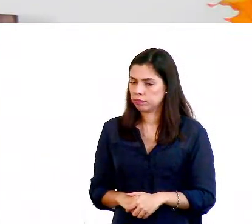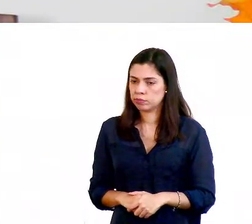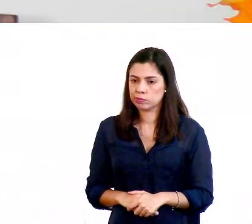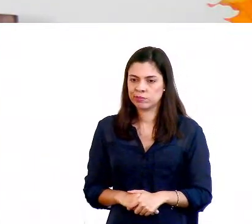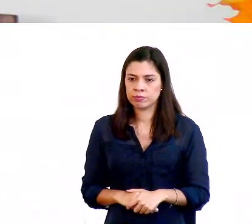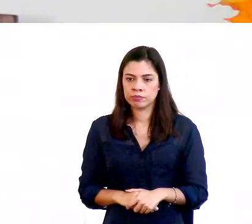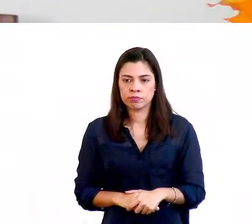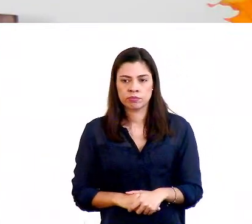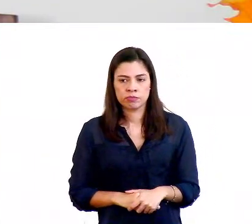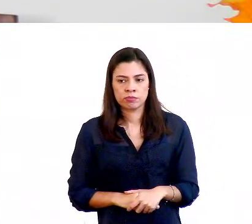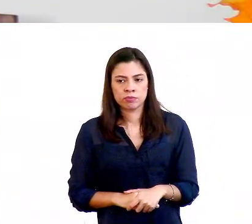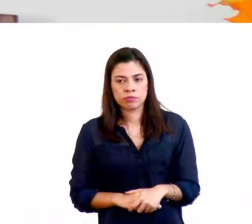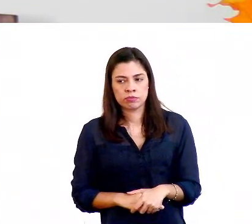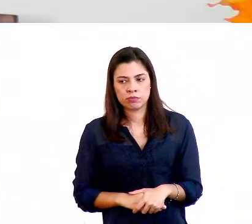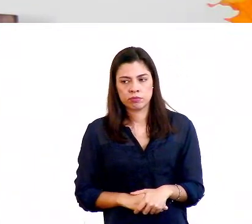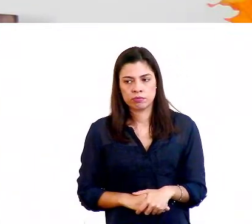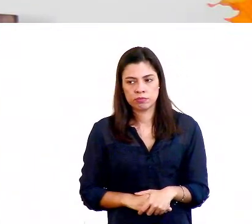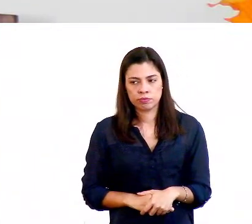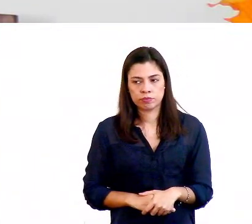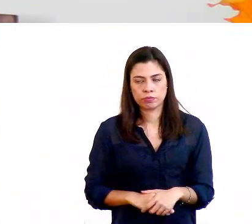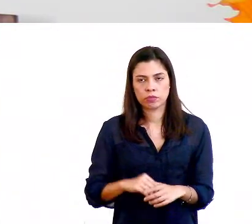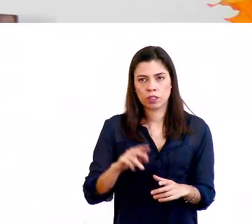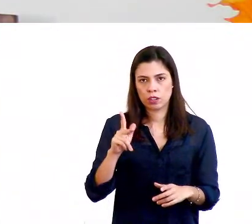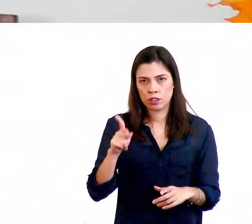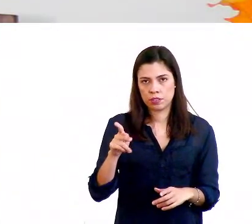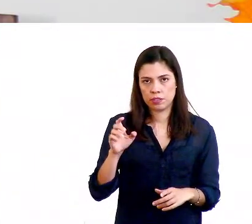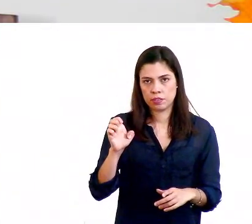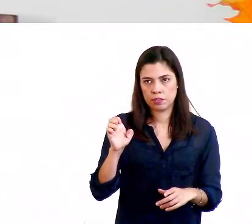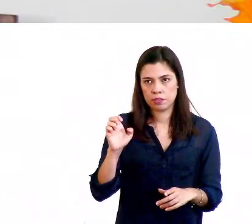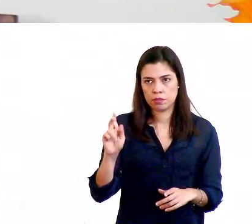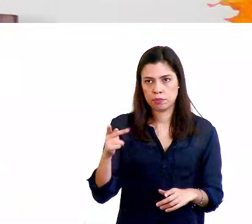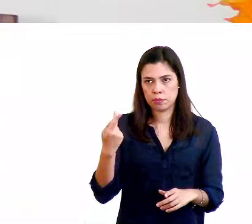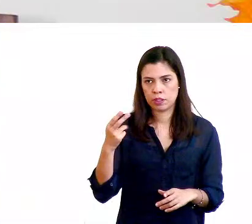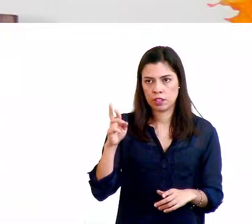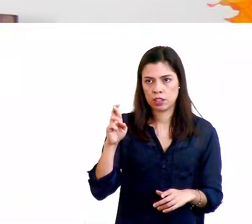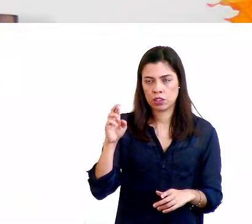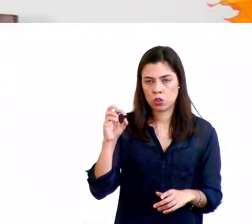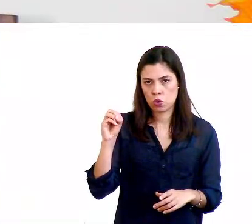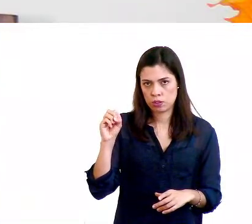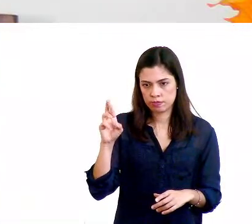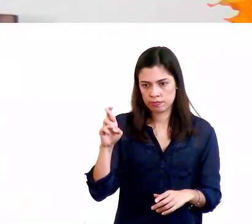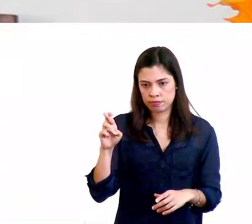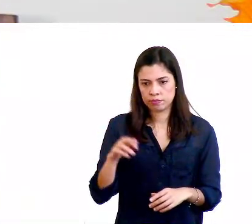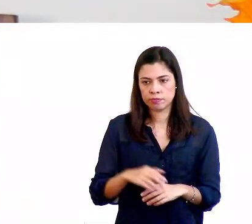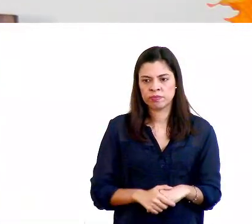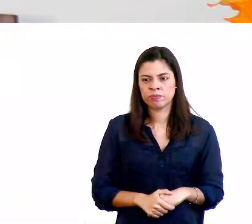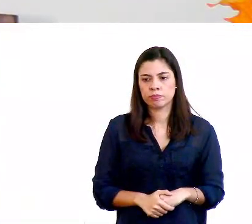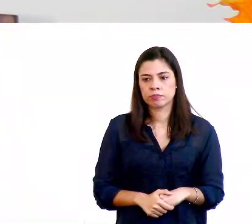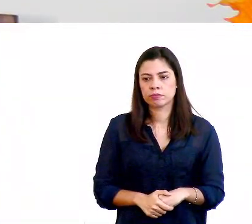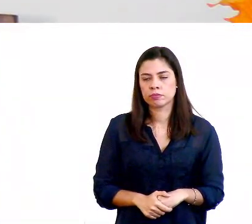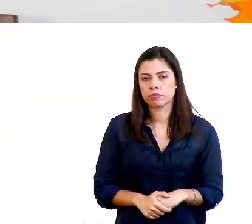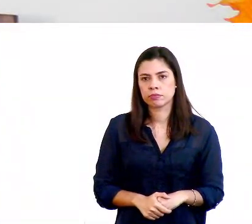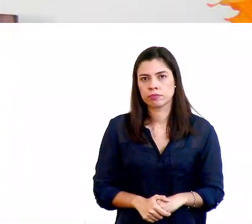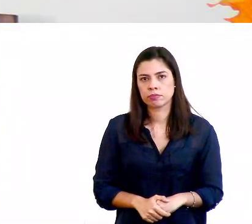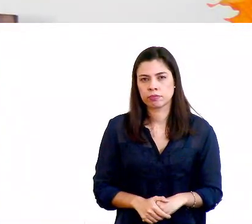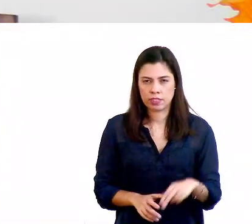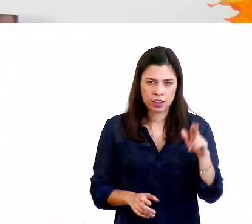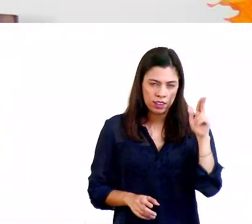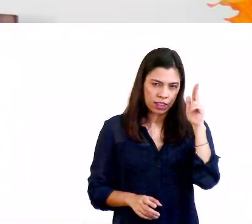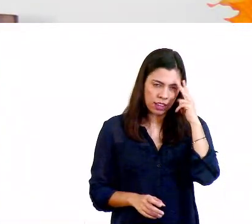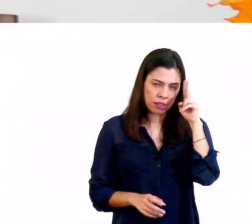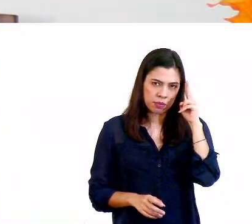penhor. E sabe o que é um penhor? Você sabe o que é um penhor. Espero que você não precise fazer isso. Mas às vezes você tem uma necessidade de pegar um dinheiro em algum